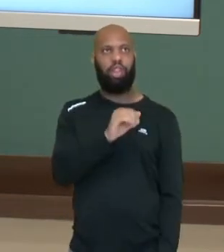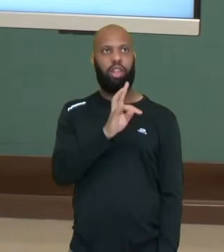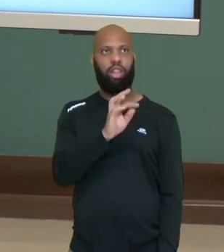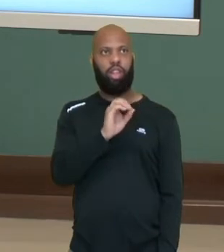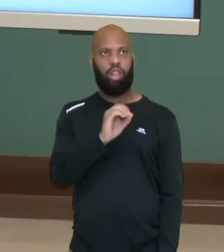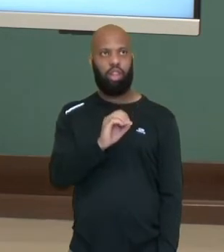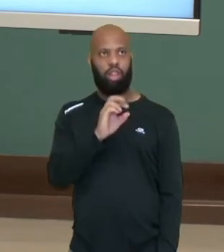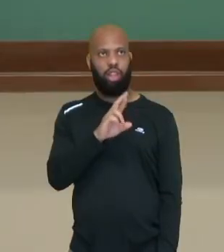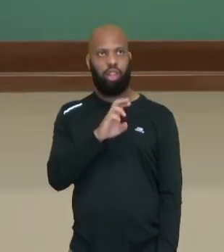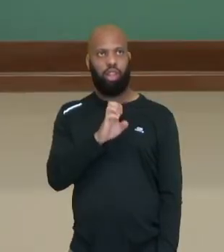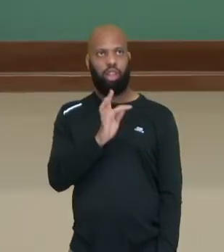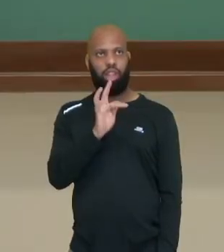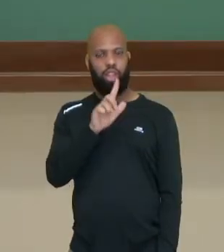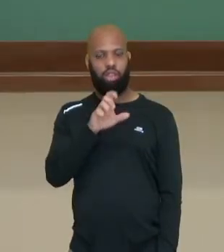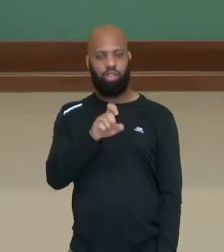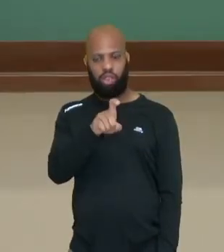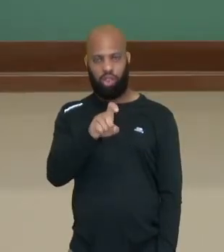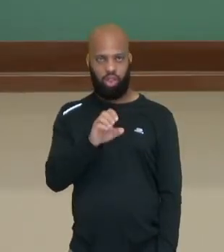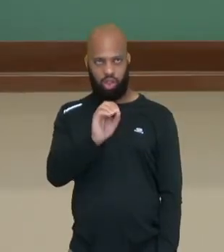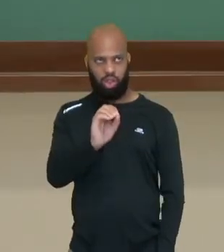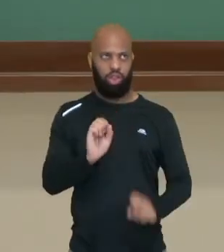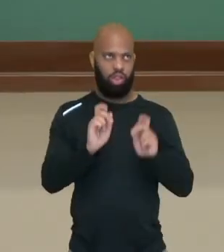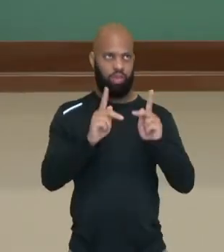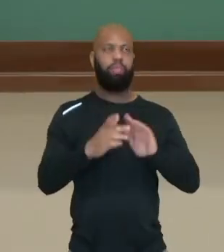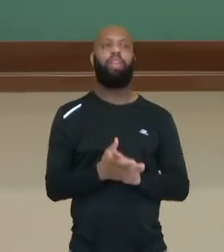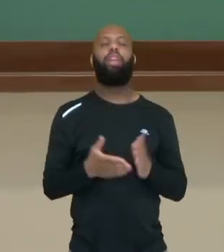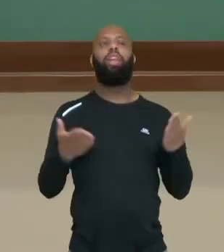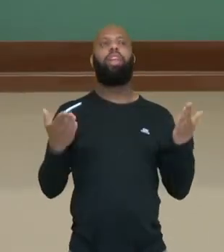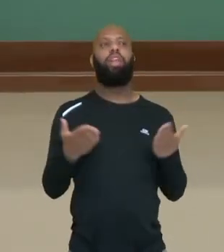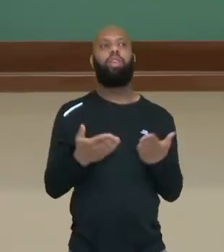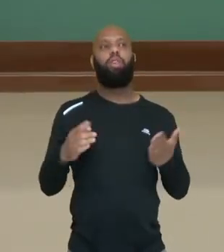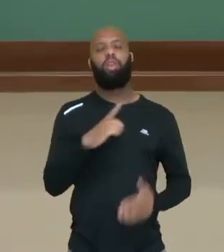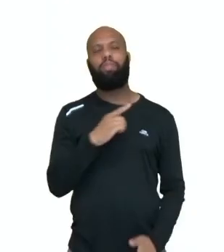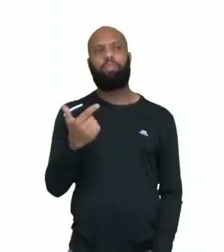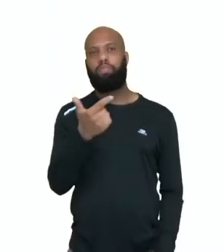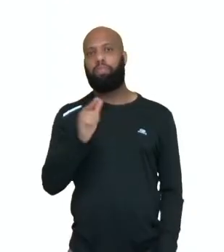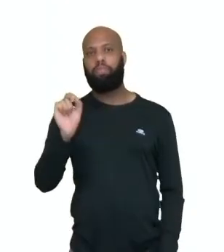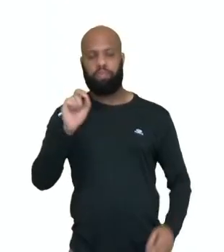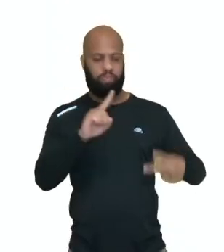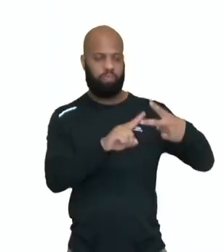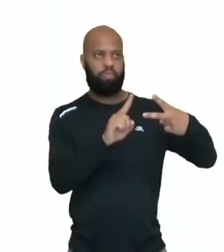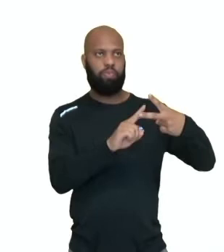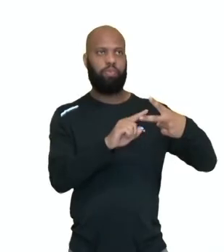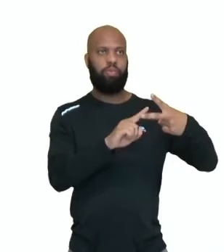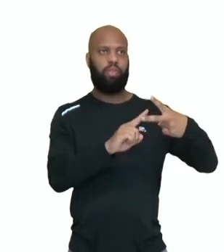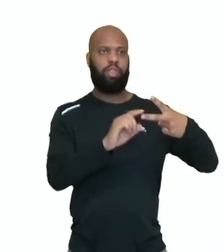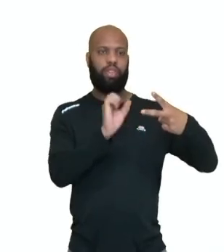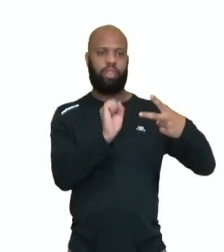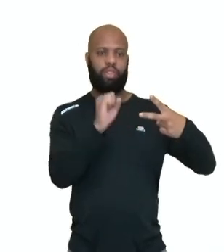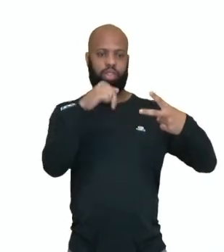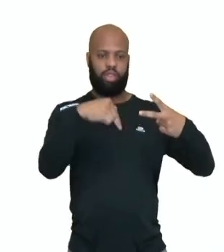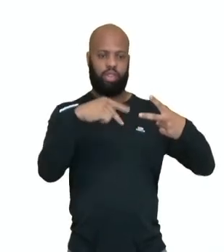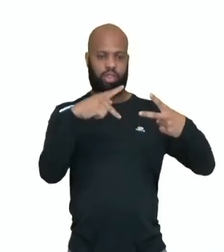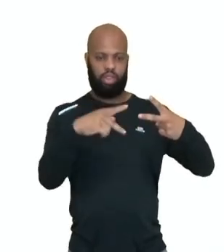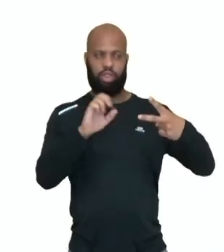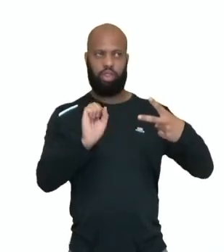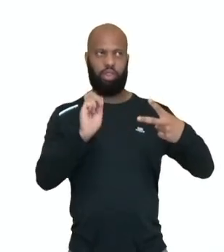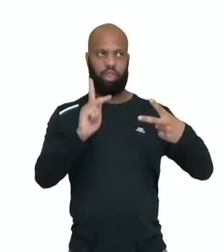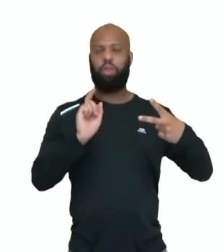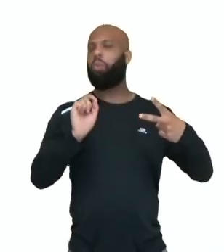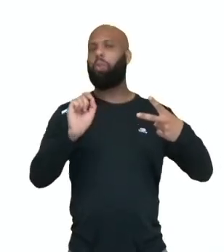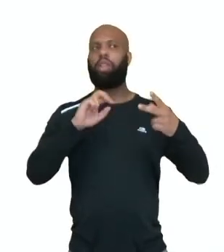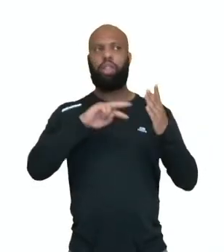arco reflexo, ok? E a outra parte do sistema nervoso que é o periférico, ok? O sistema